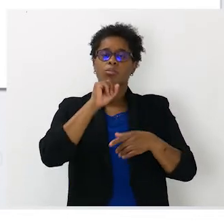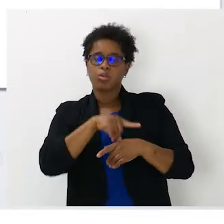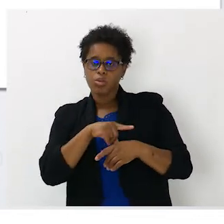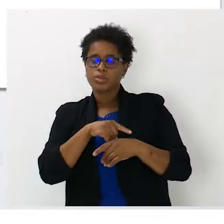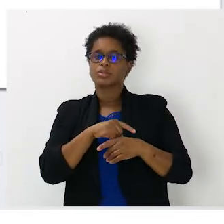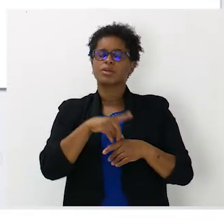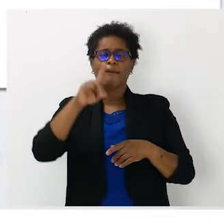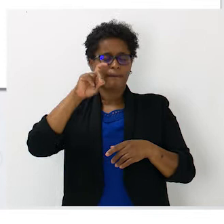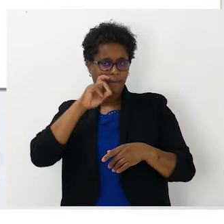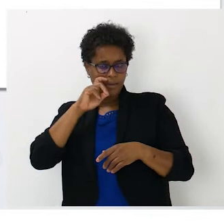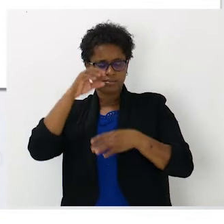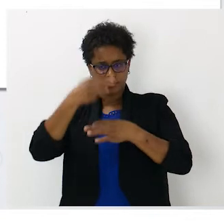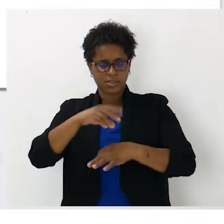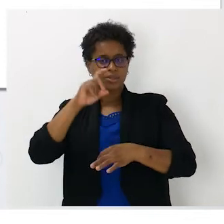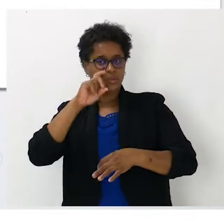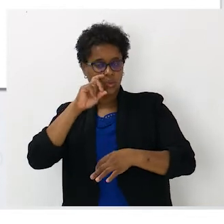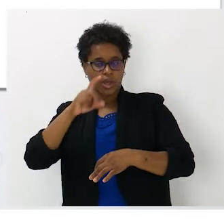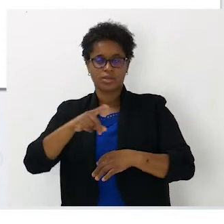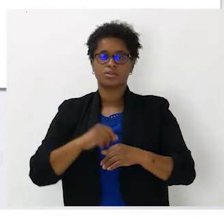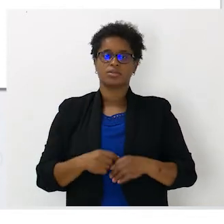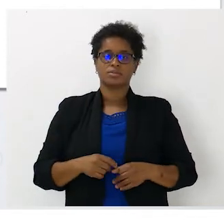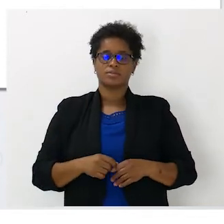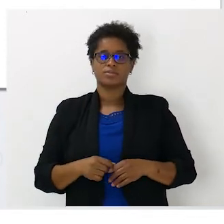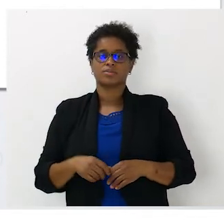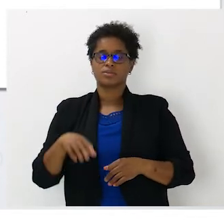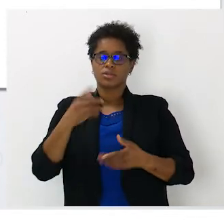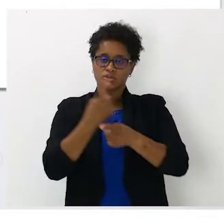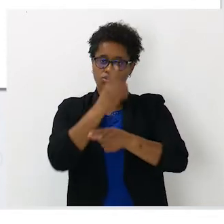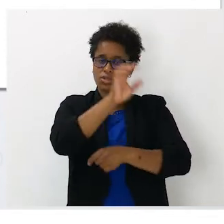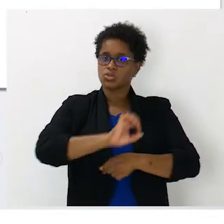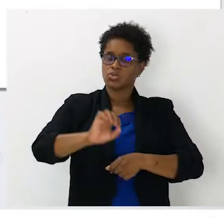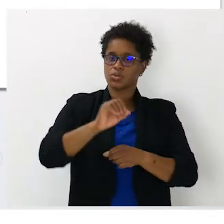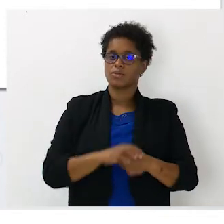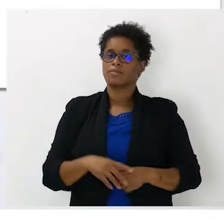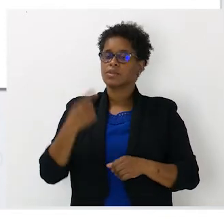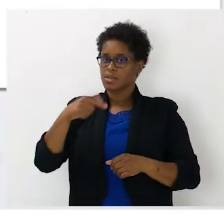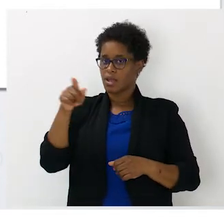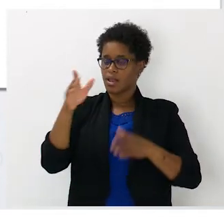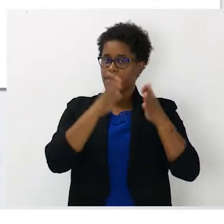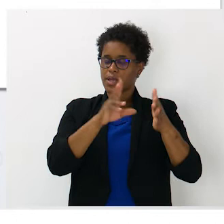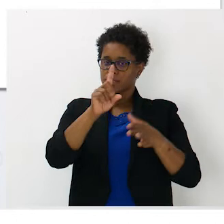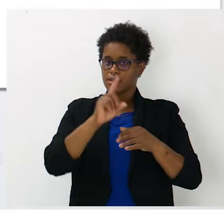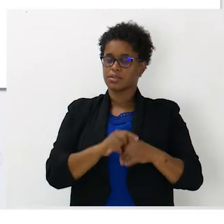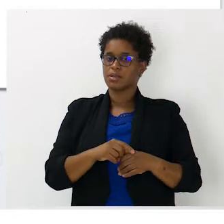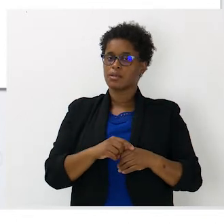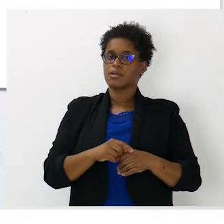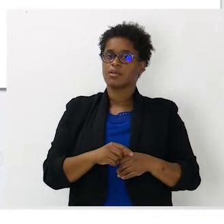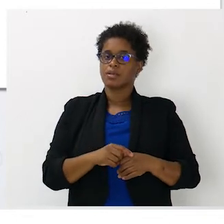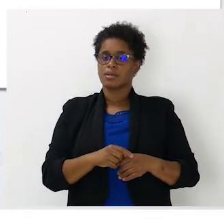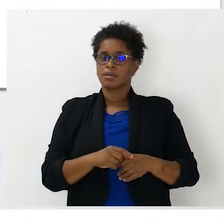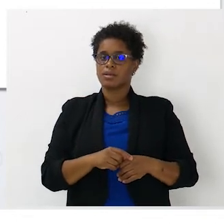poderem garantir a segurança dos seus pertences. Tanto está aqui a parte 6. Apagar